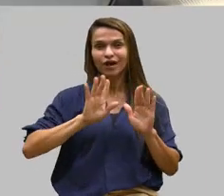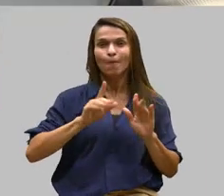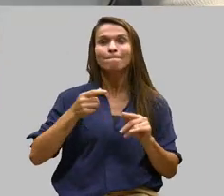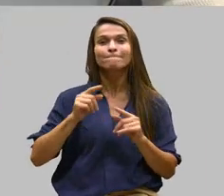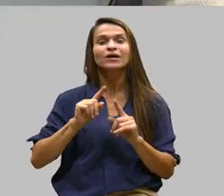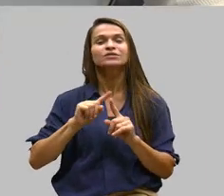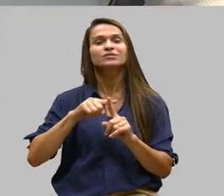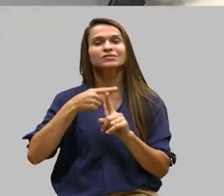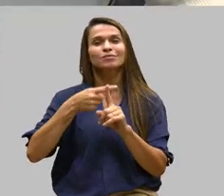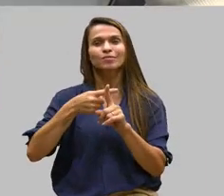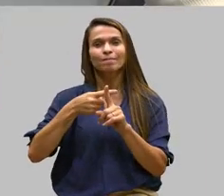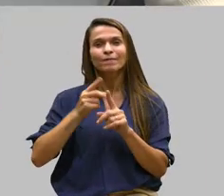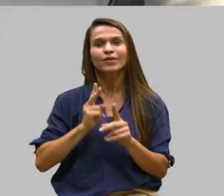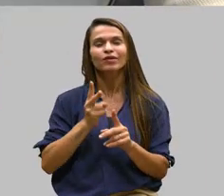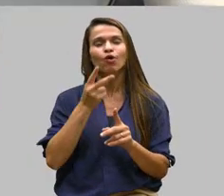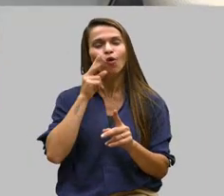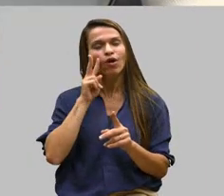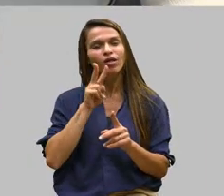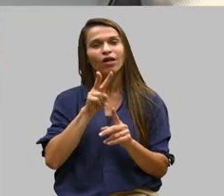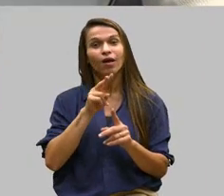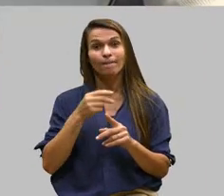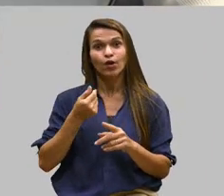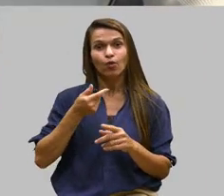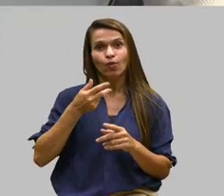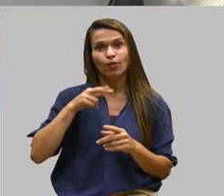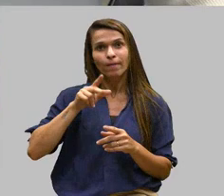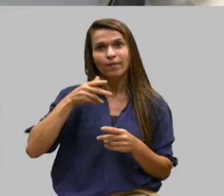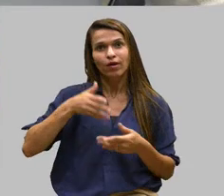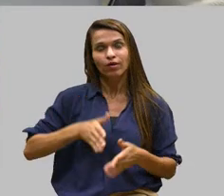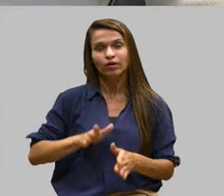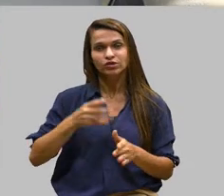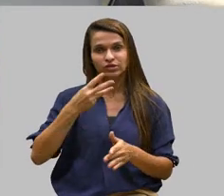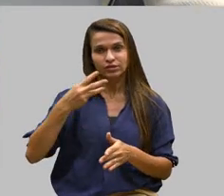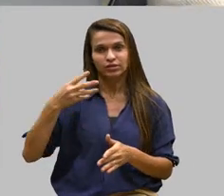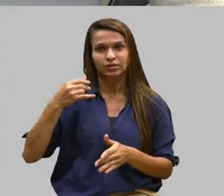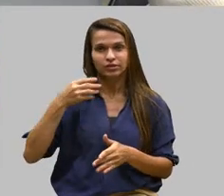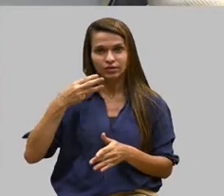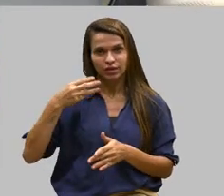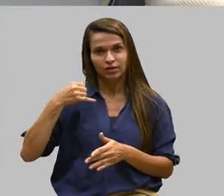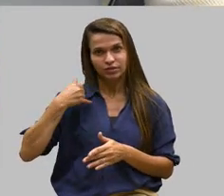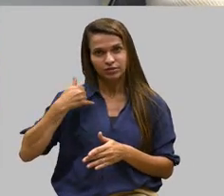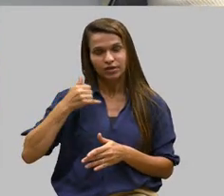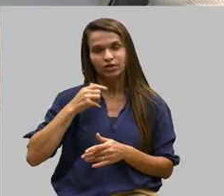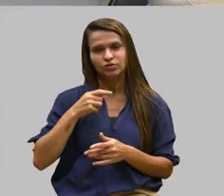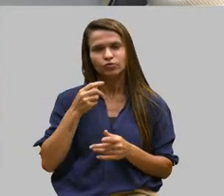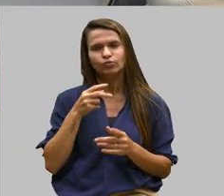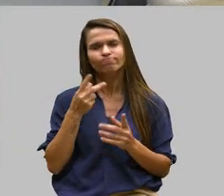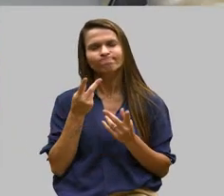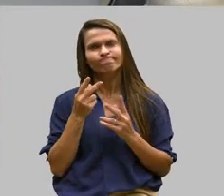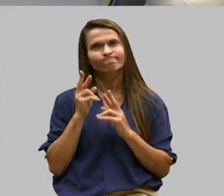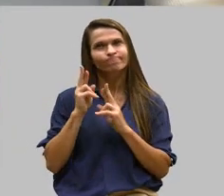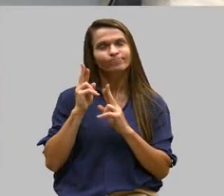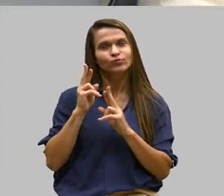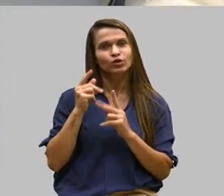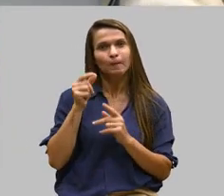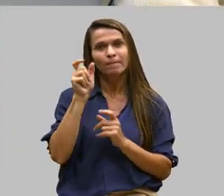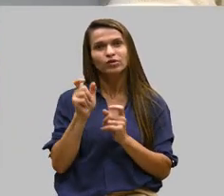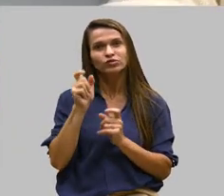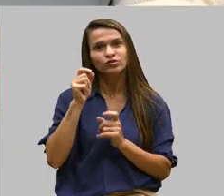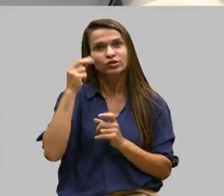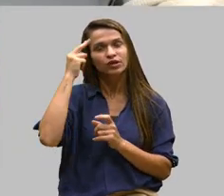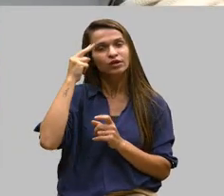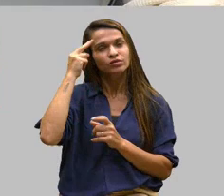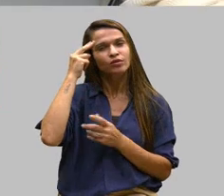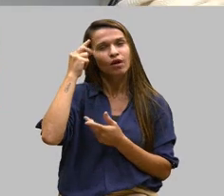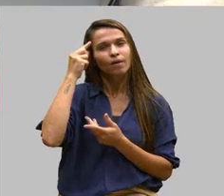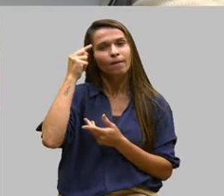de voltar quando o meu irmão nasceu né ele completou 33 anos a expectativa de vida das pessoas com deficiência intelectual nesse país era menos de